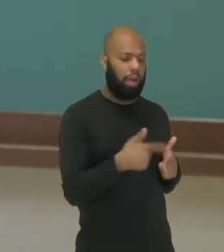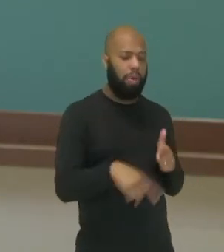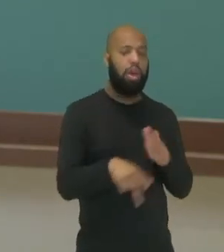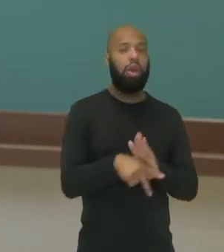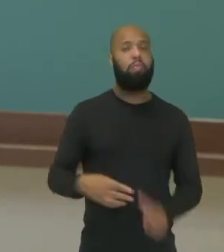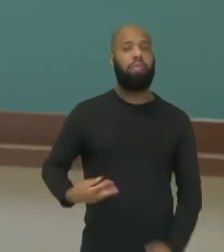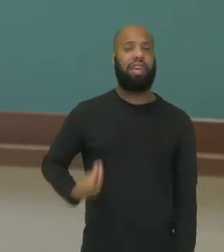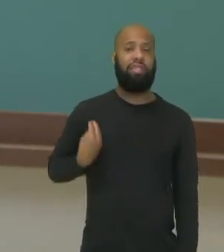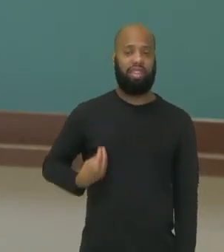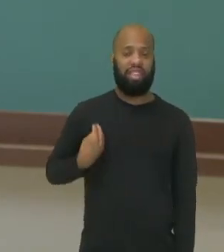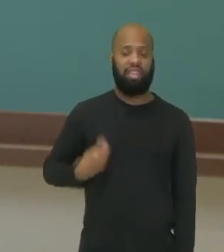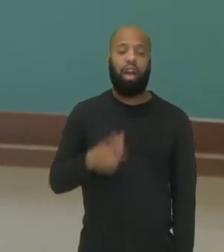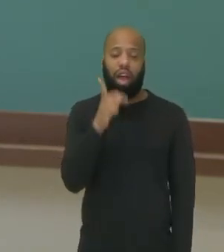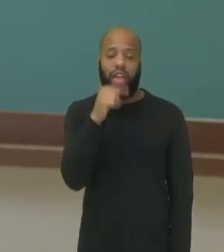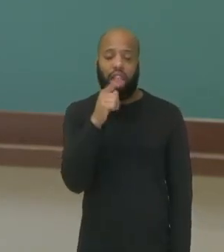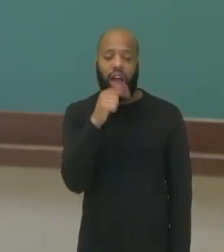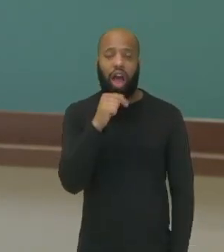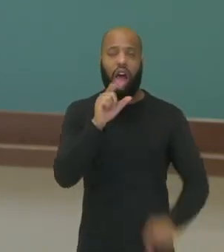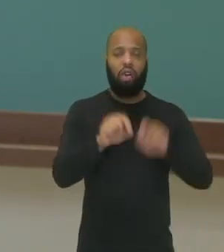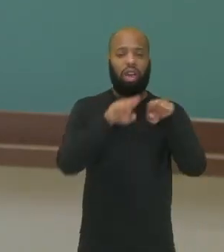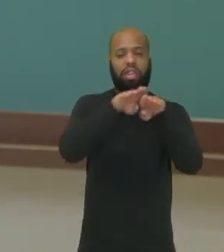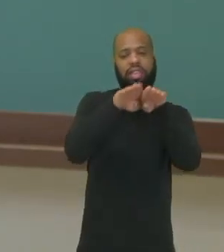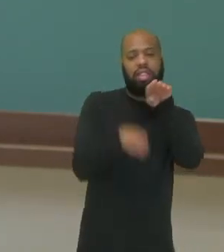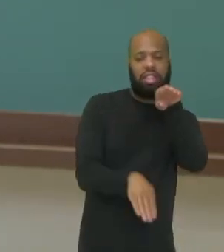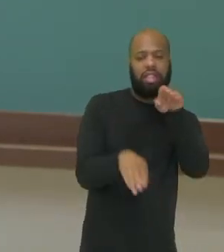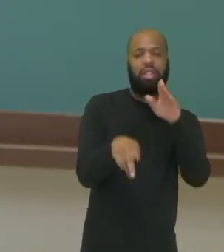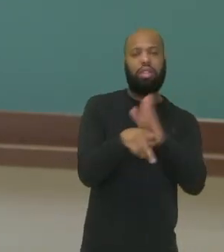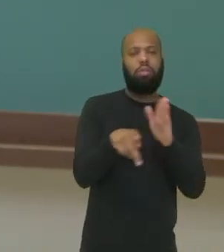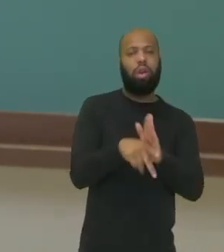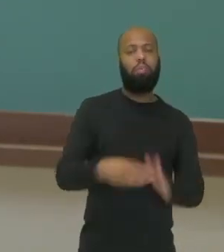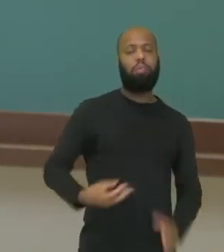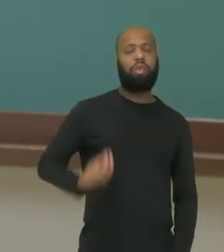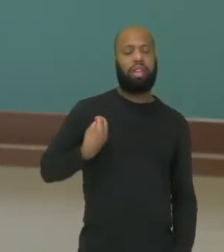aquático, levando ali um desequilíbrio ecológico, também a